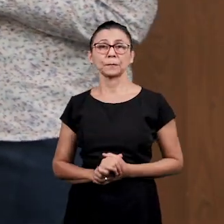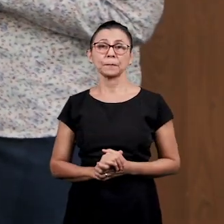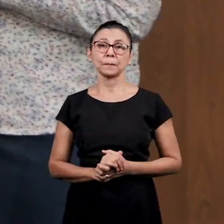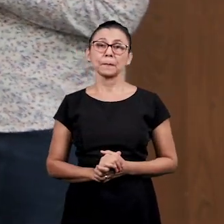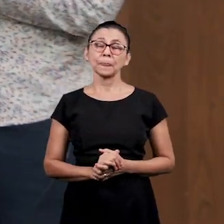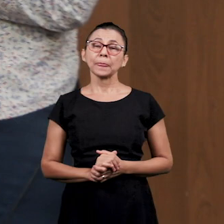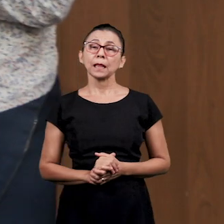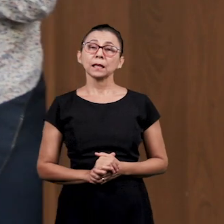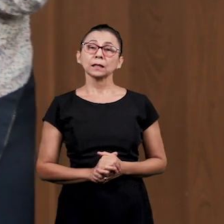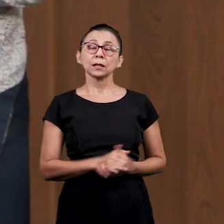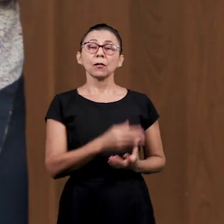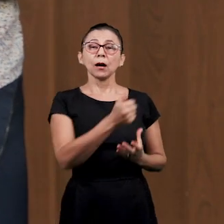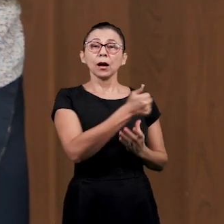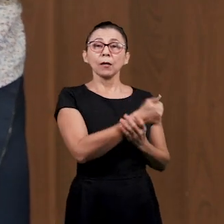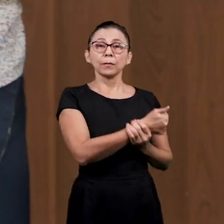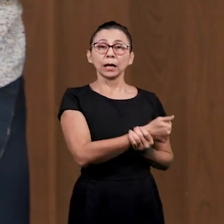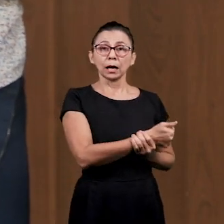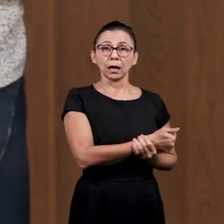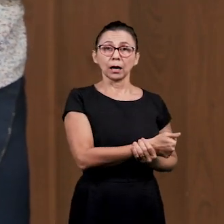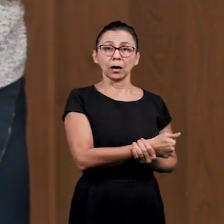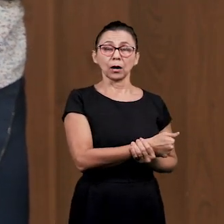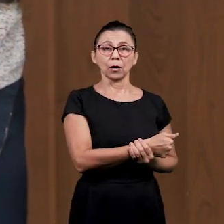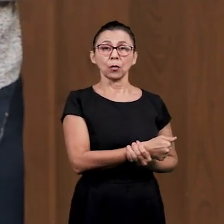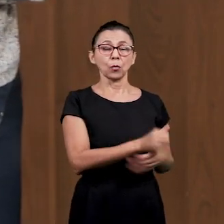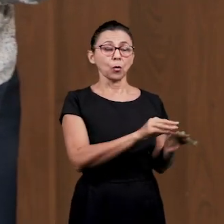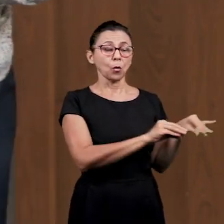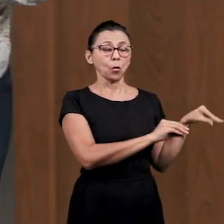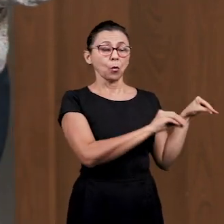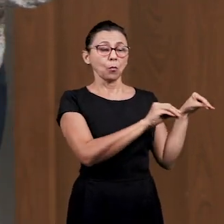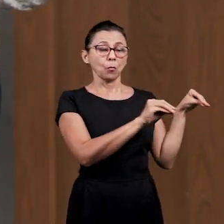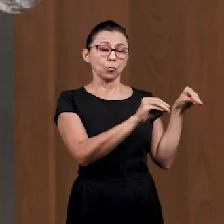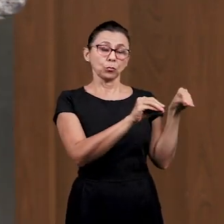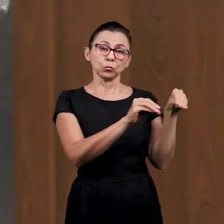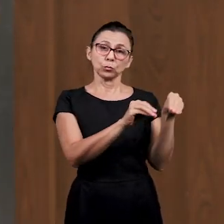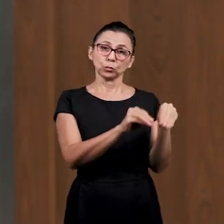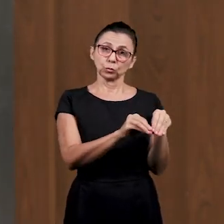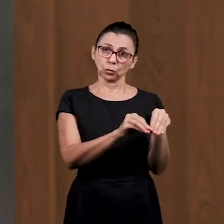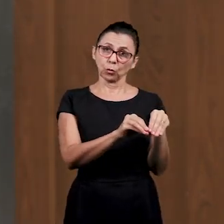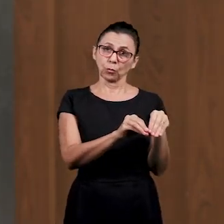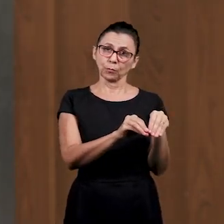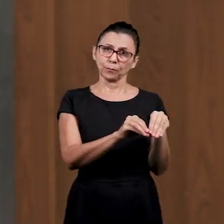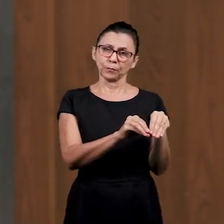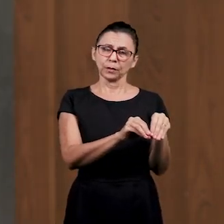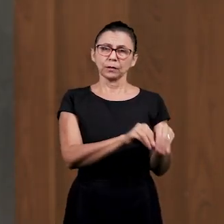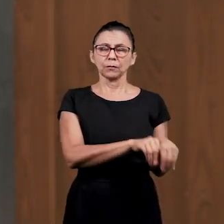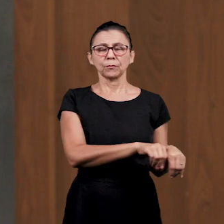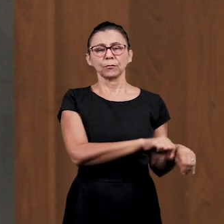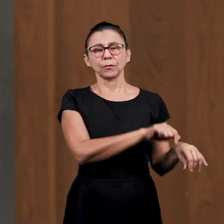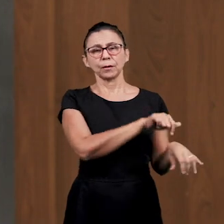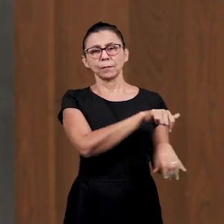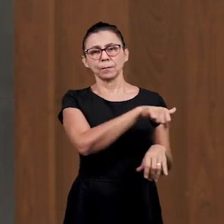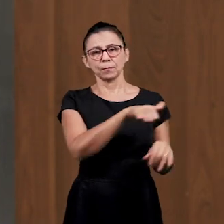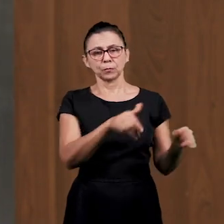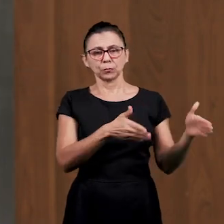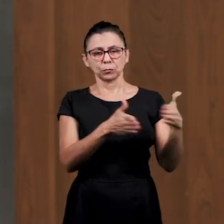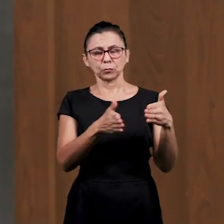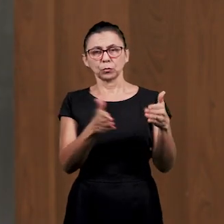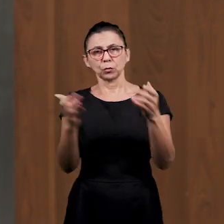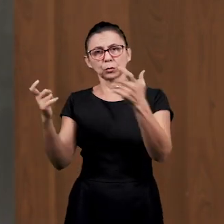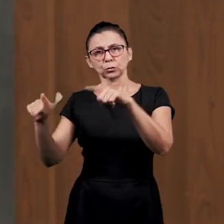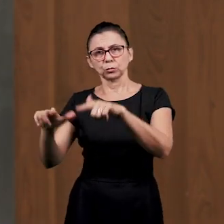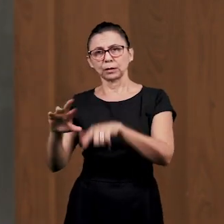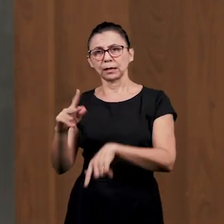saiu de Ur dos Caldeus, que ficava na região da Mesopotâmia, e subiu até Arã, para